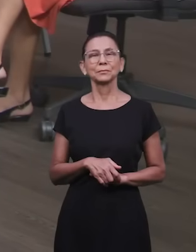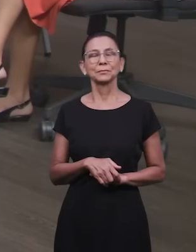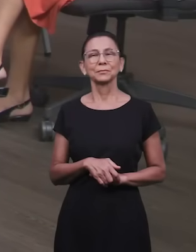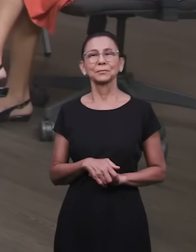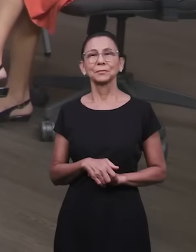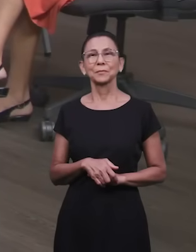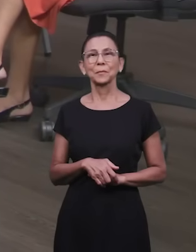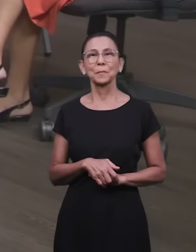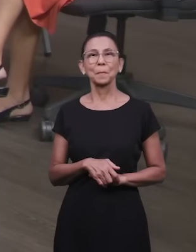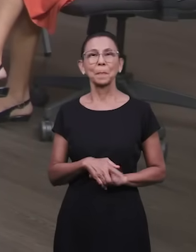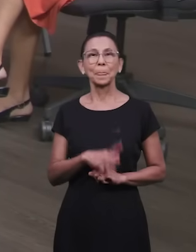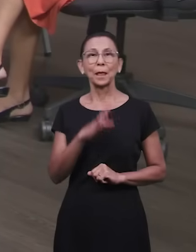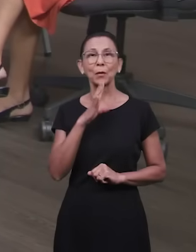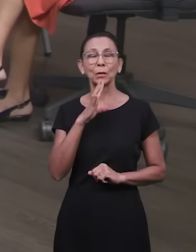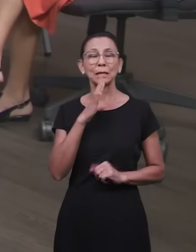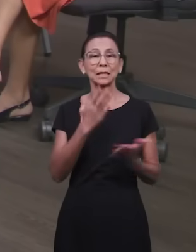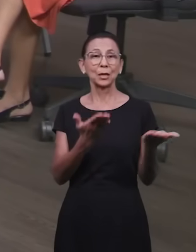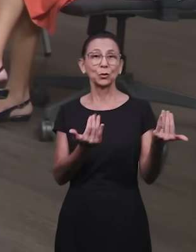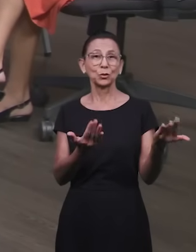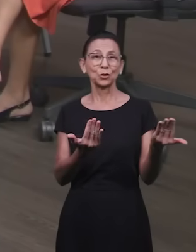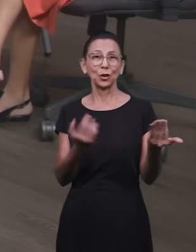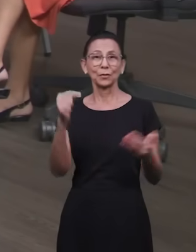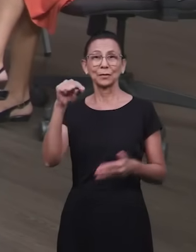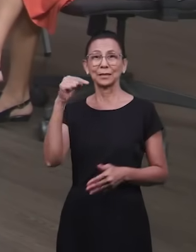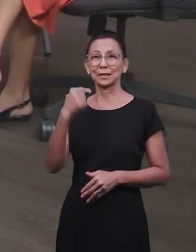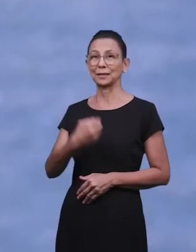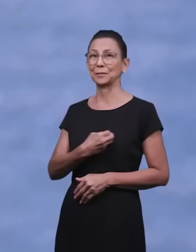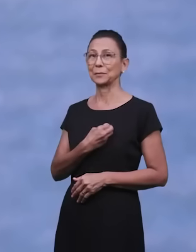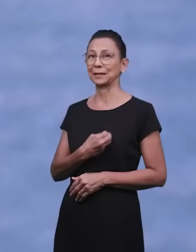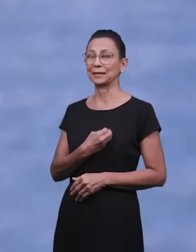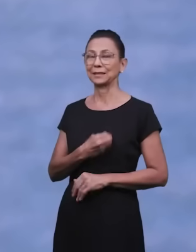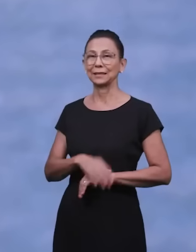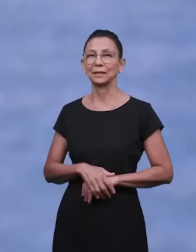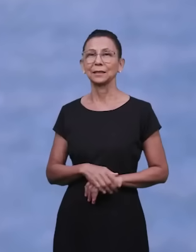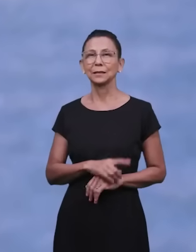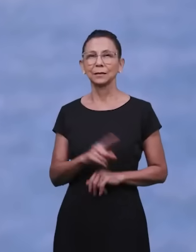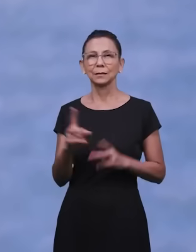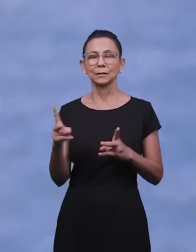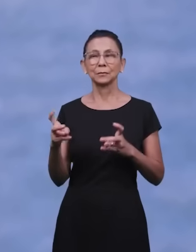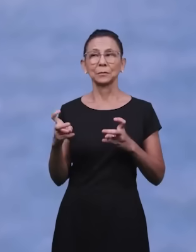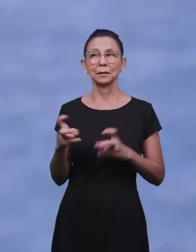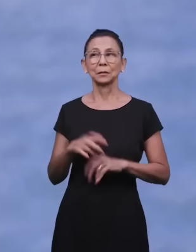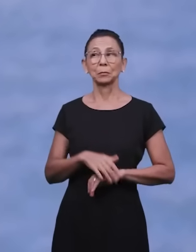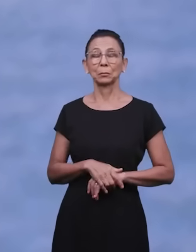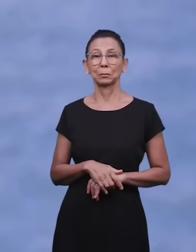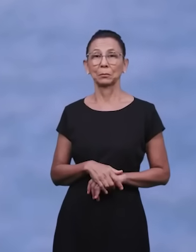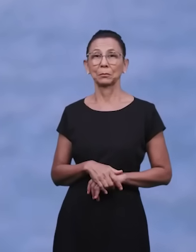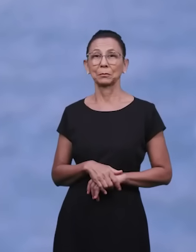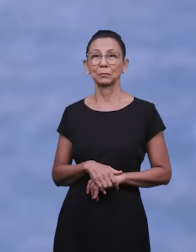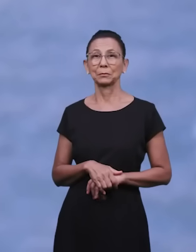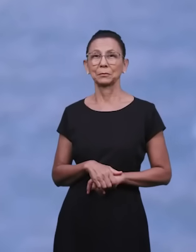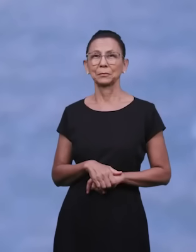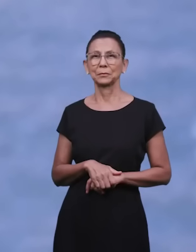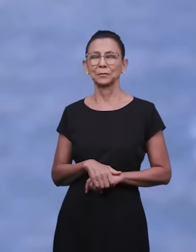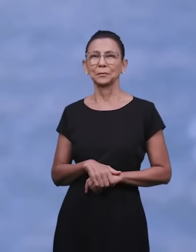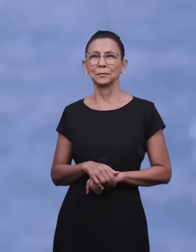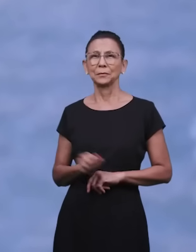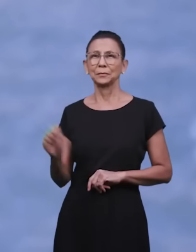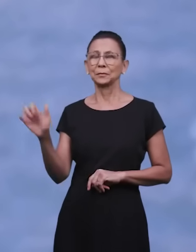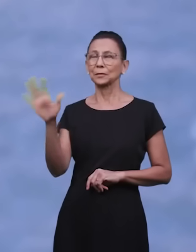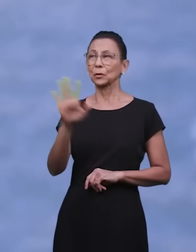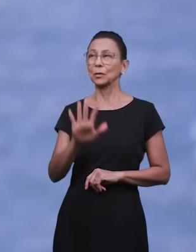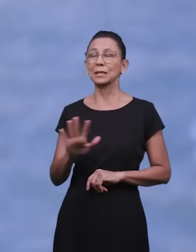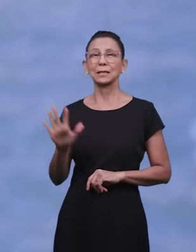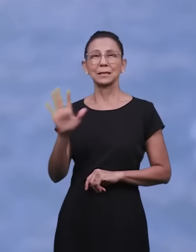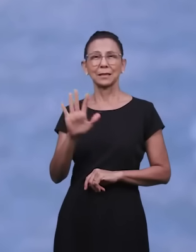os nossos jovens, os jovens que estão aqui hoje. Você já percebeu que o cenário está um pouquinho diferente das duas primeiras